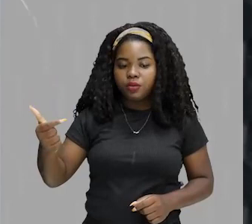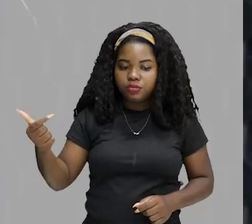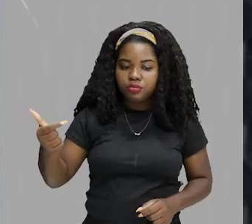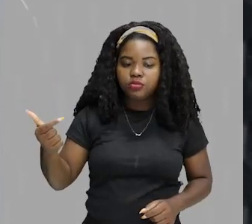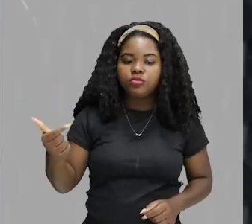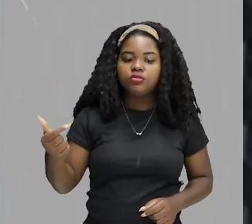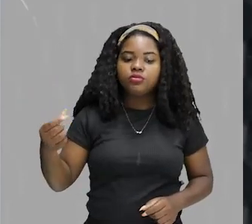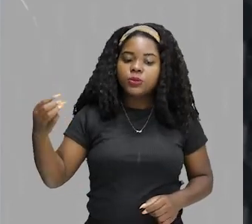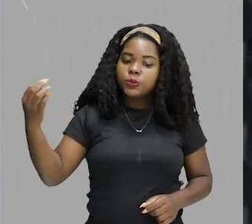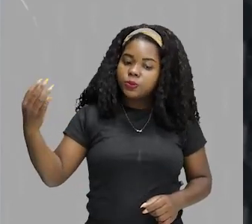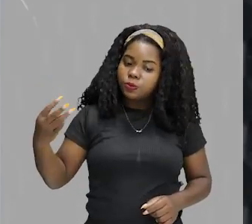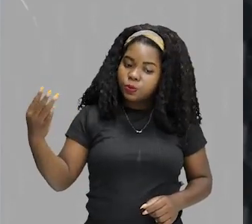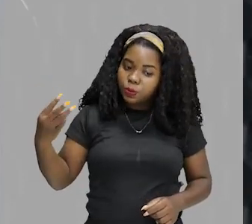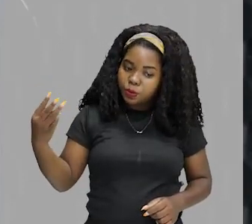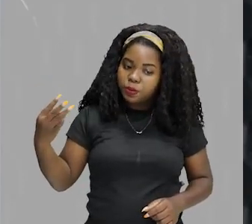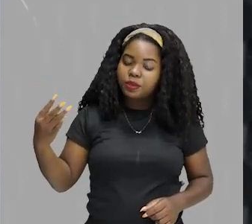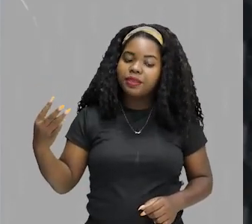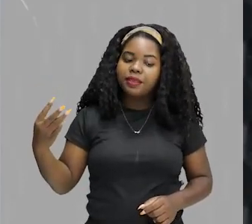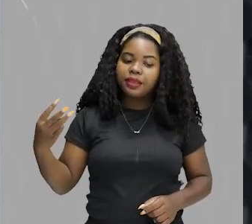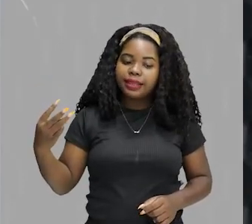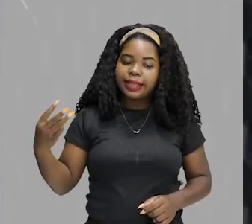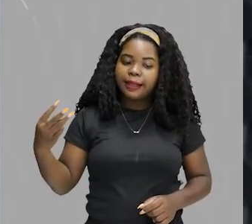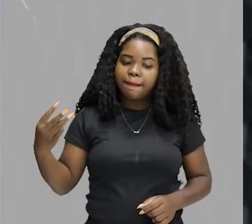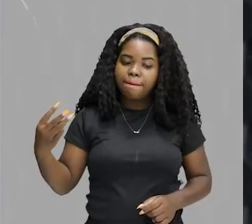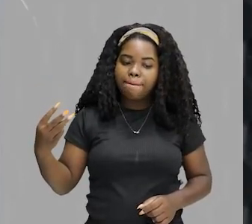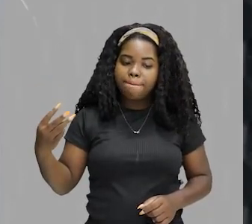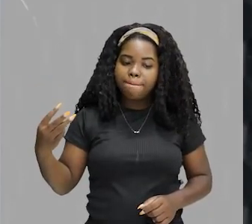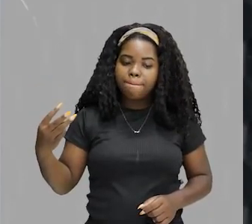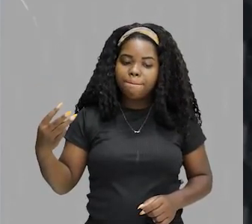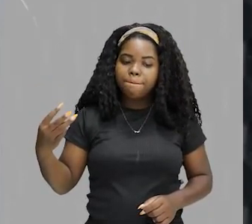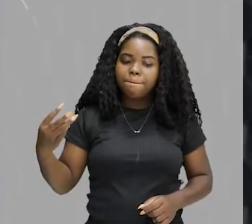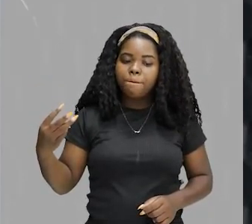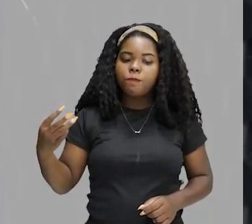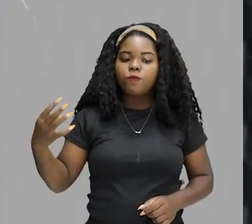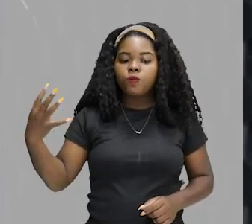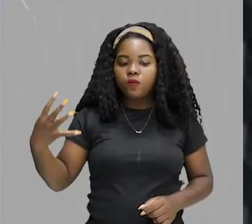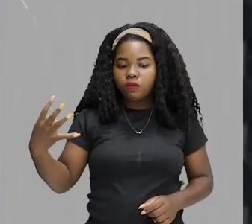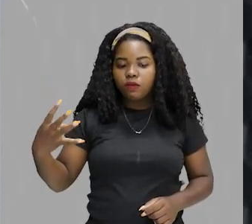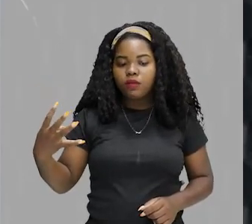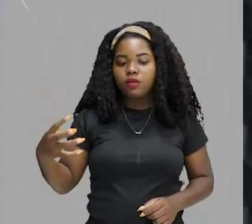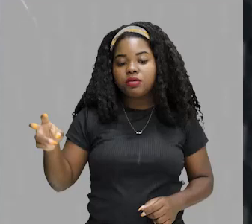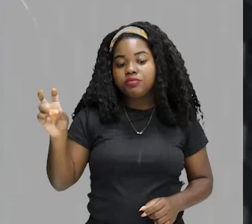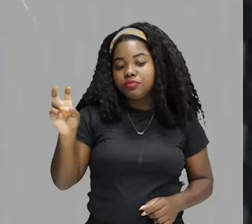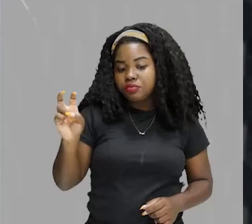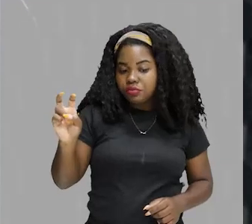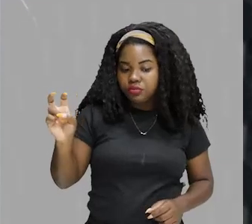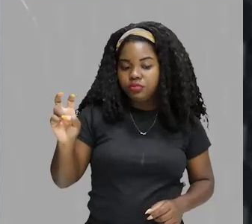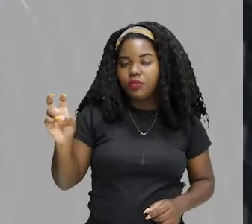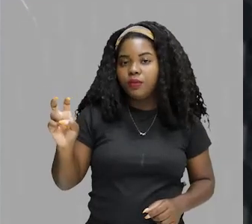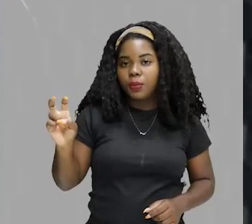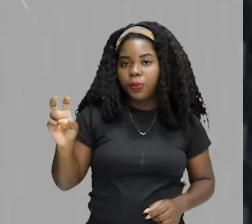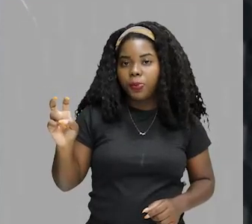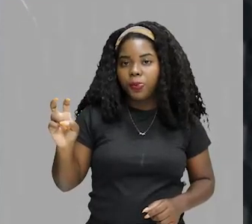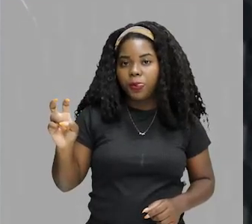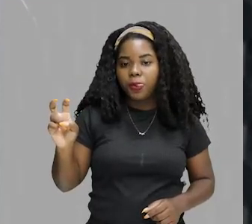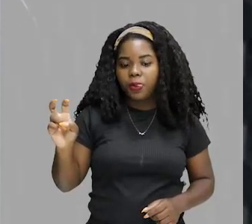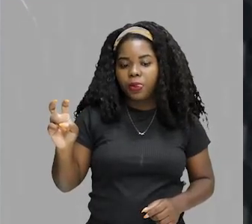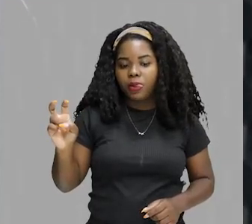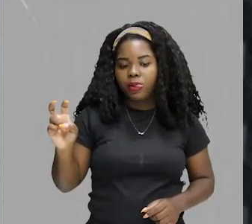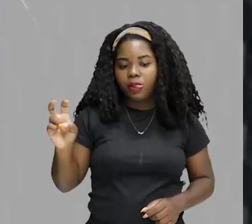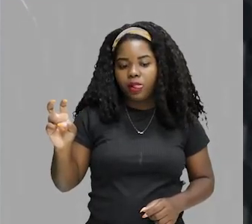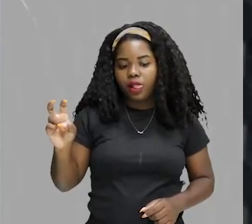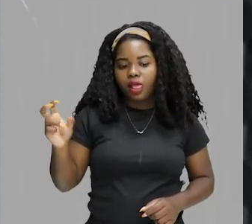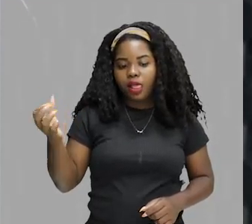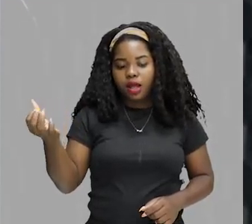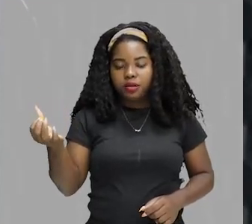precisão, esporte técnico combinatório, campo e taco, esporte de rede, quadra dividida ou parede